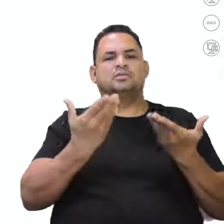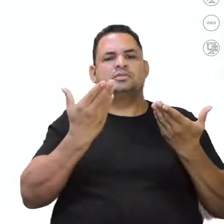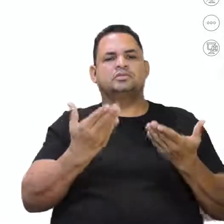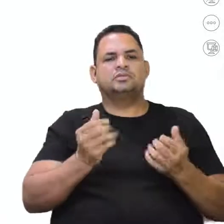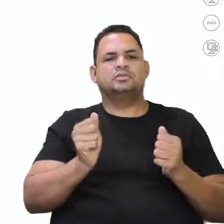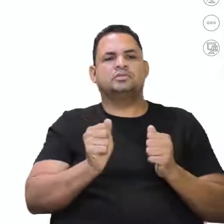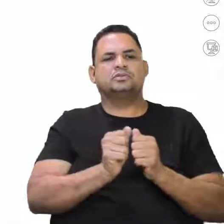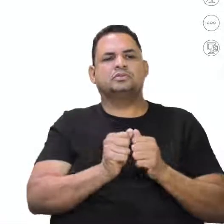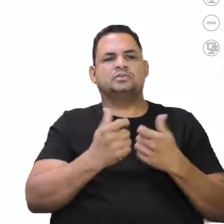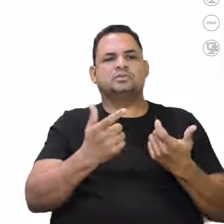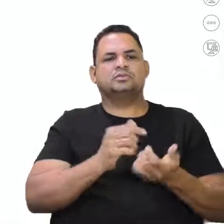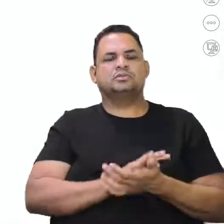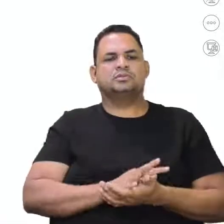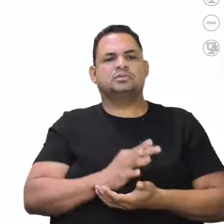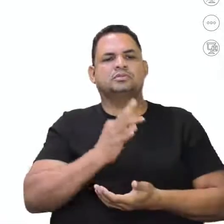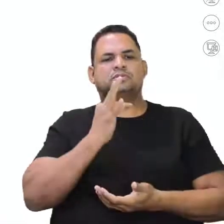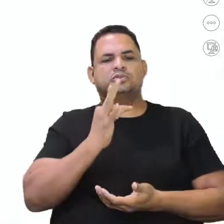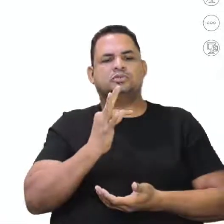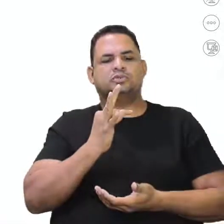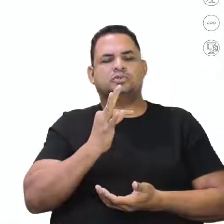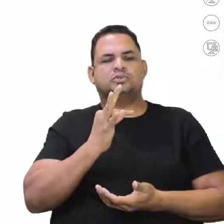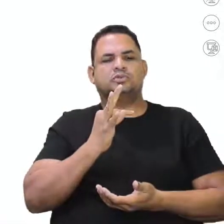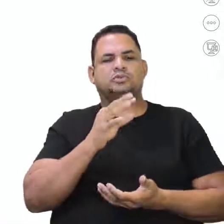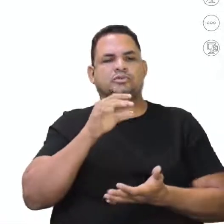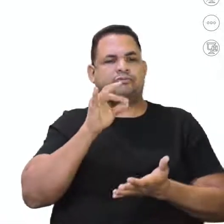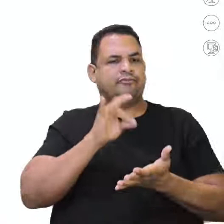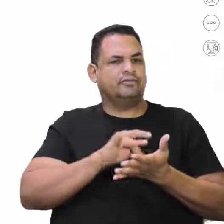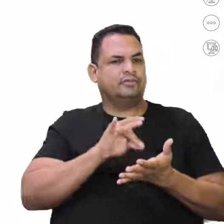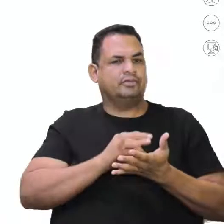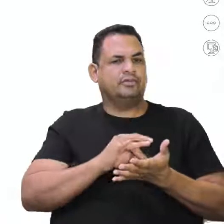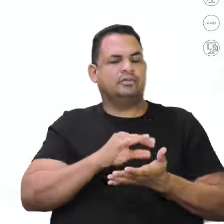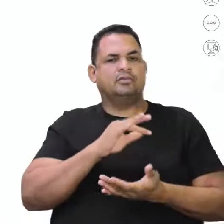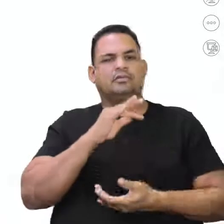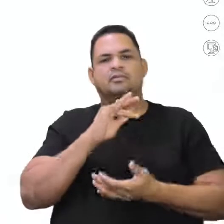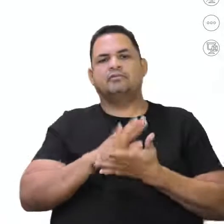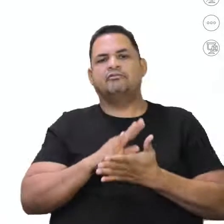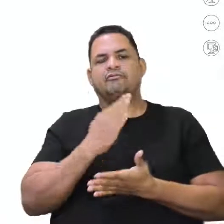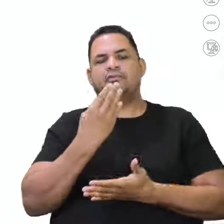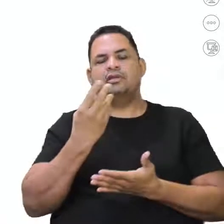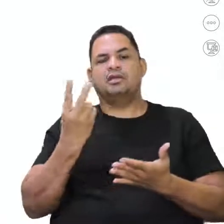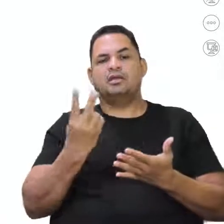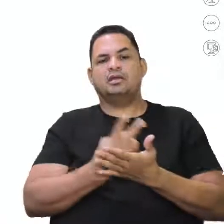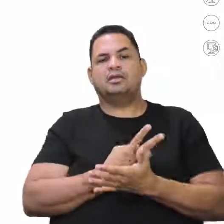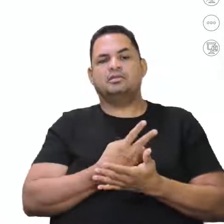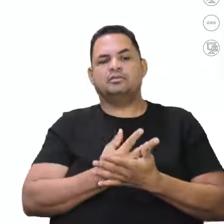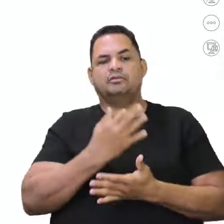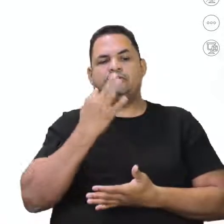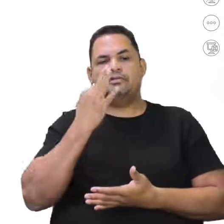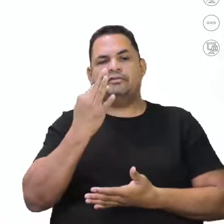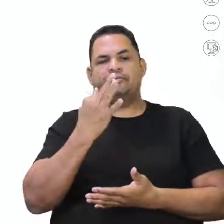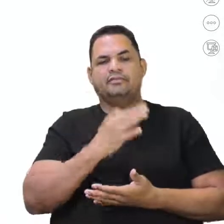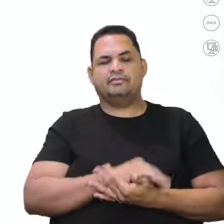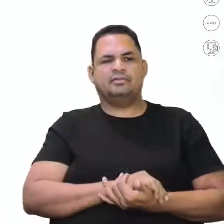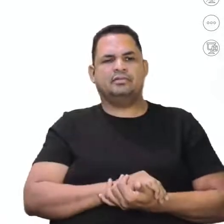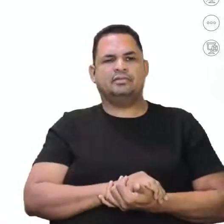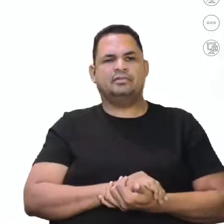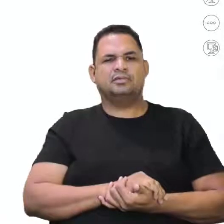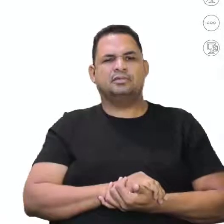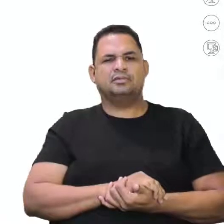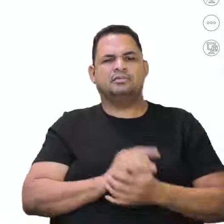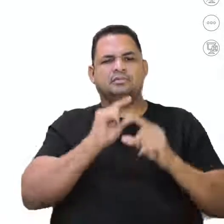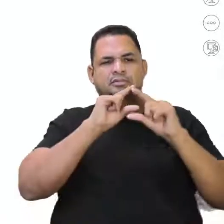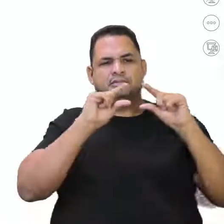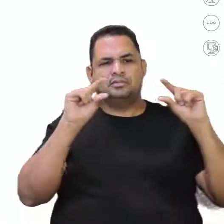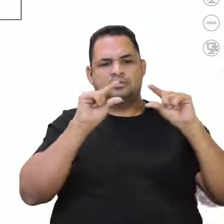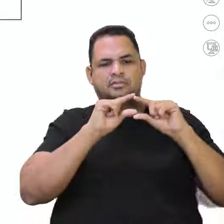aqui, true, que é verdadeiro, com T, false, que é falso. E eu peguei partes